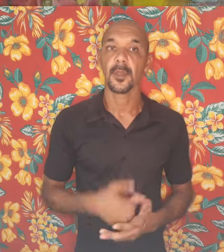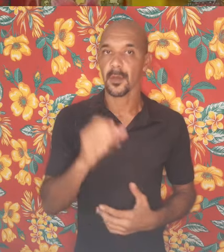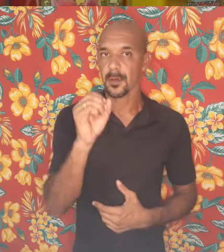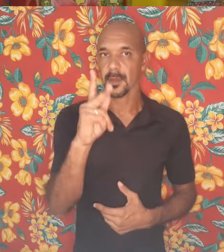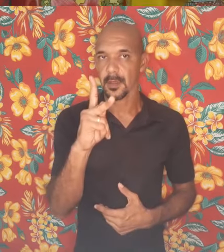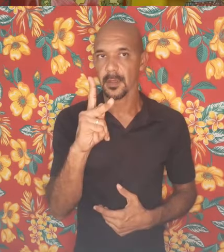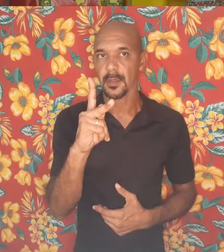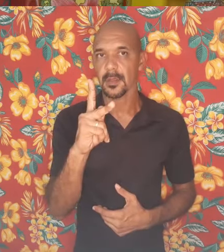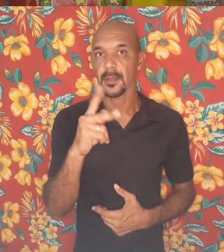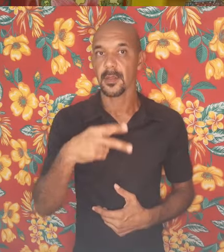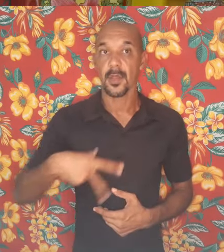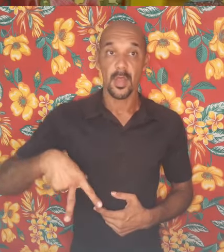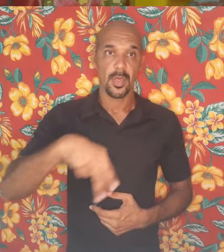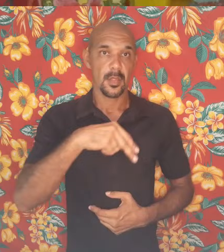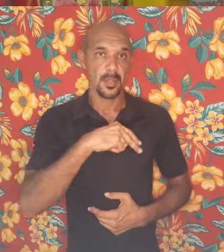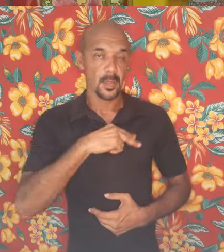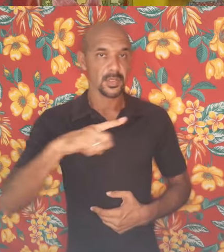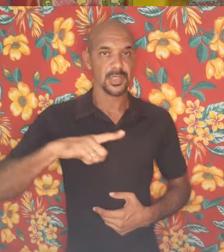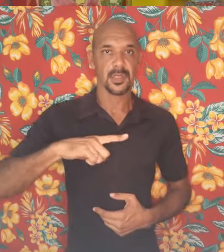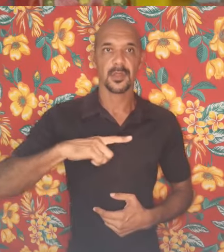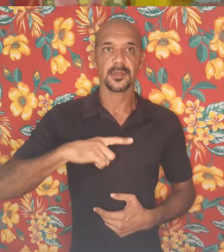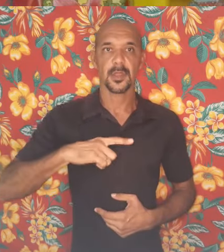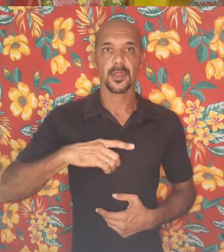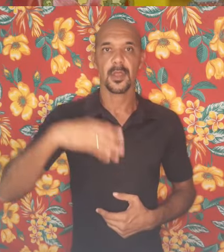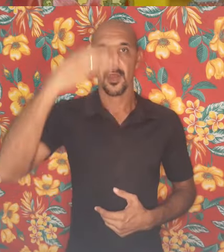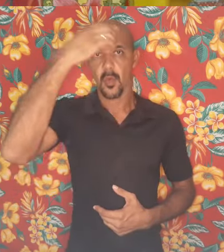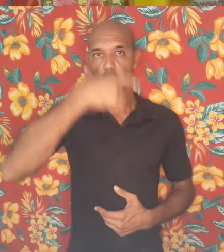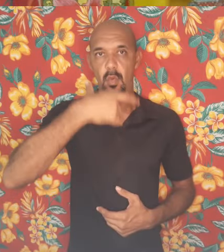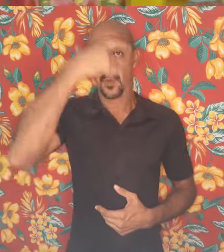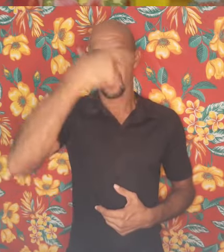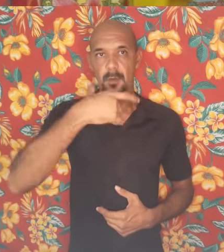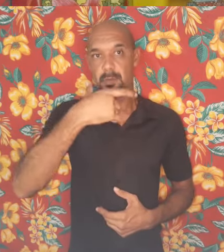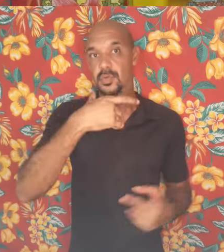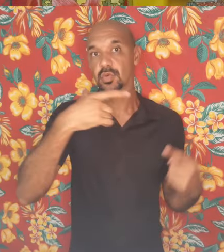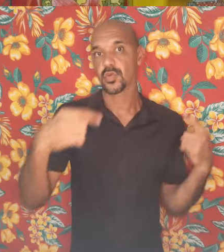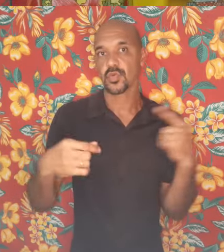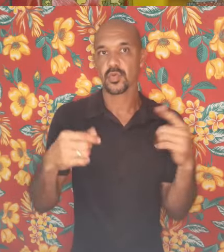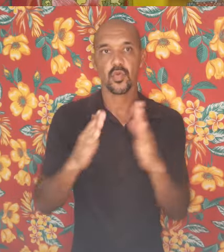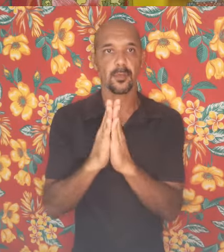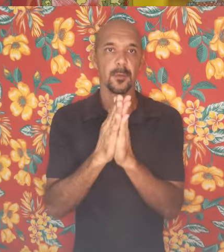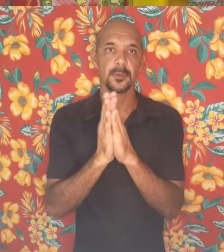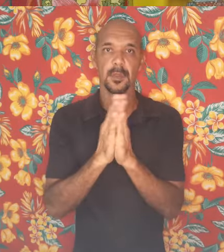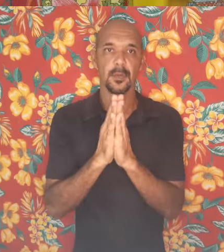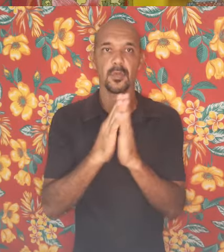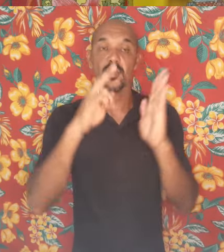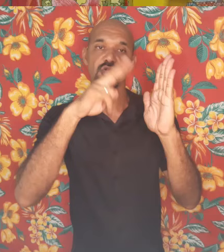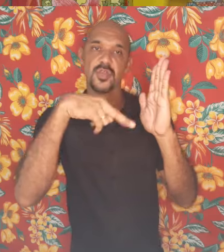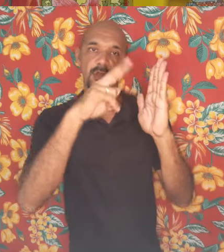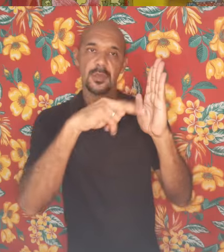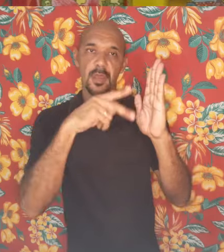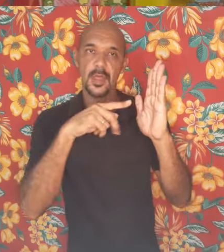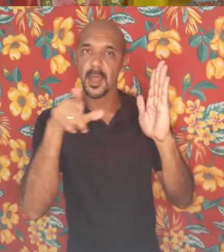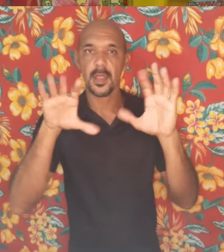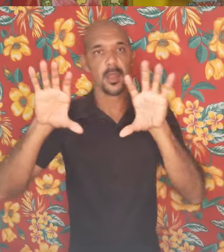Ok? A gente já tem o rosto do boneco praticamente desenhado no isopor,